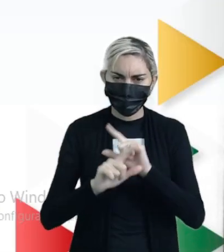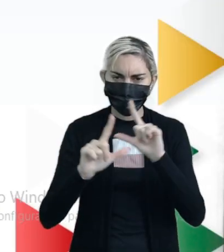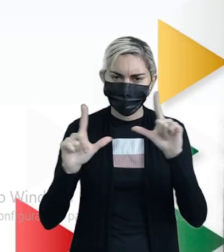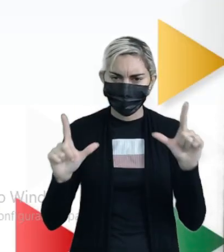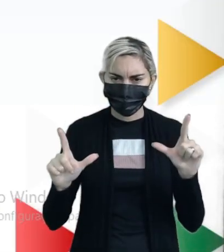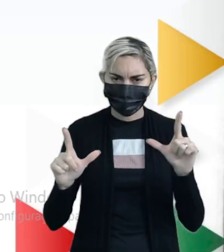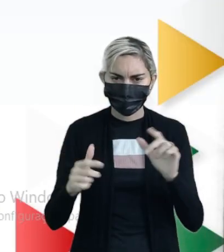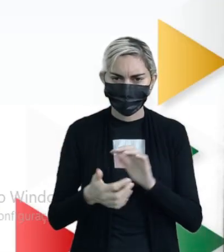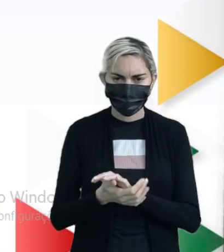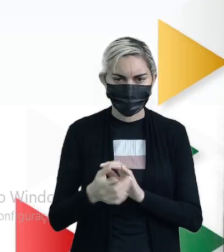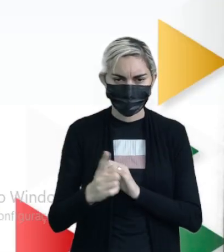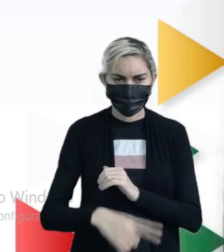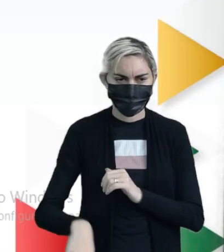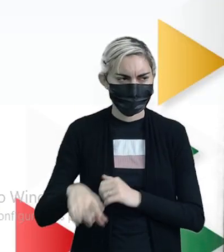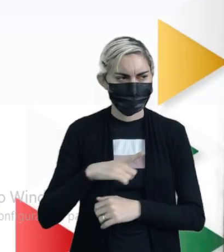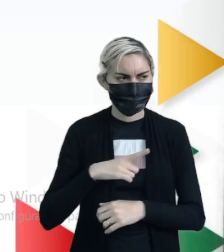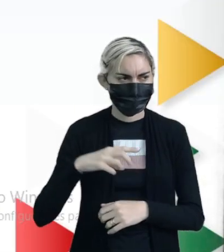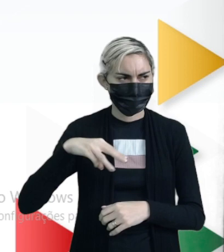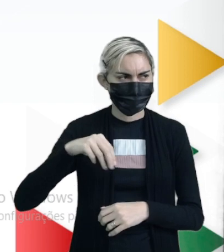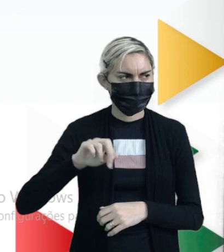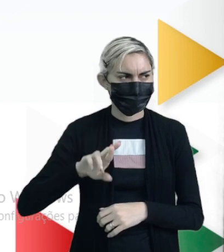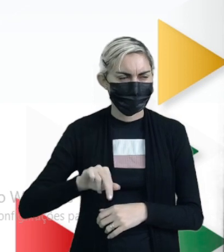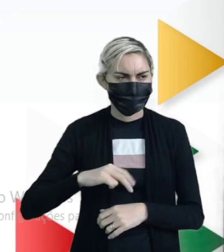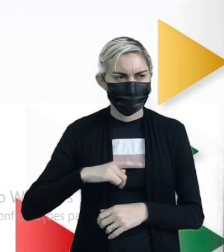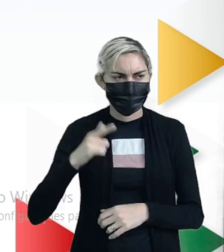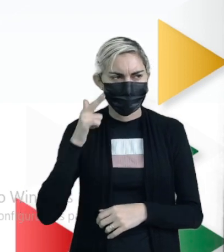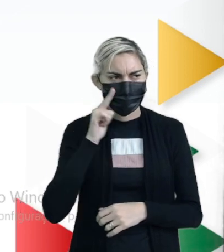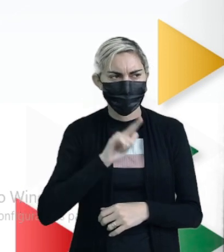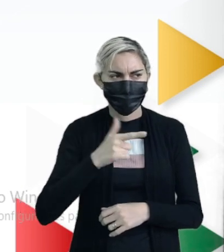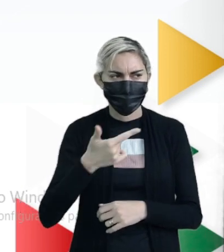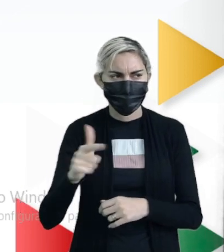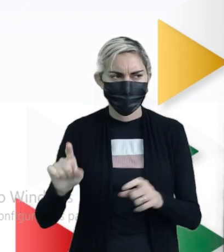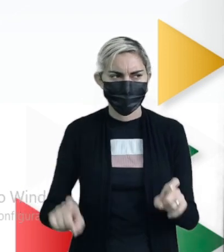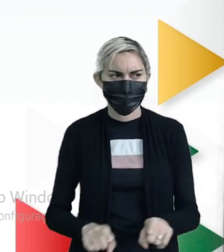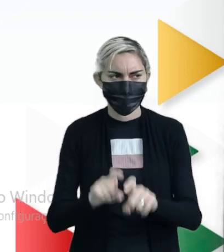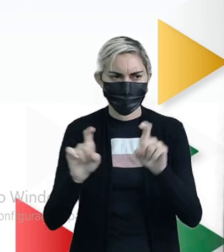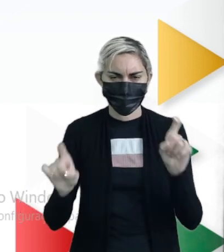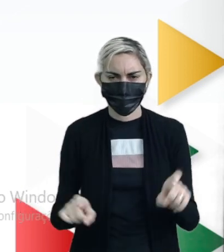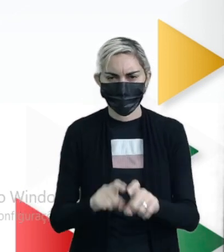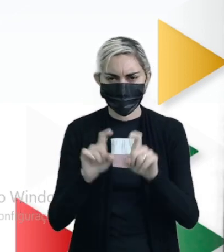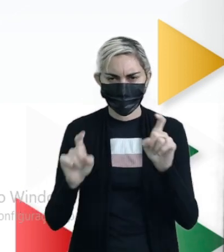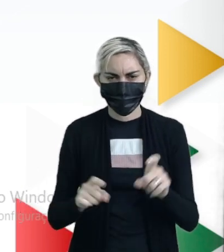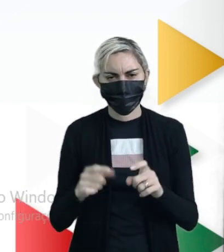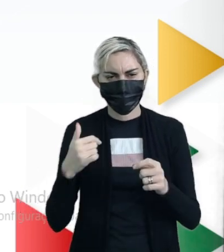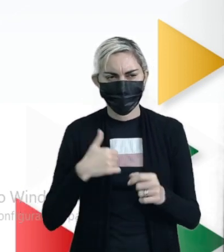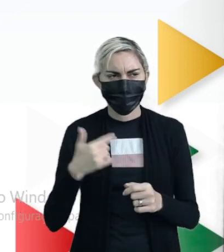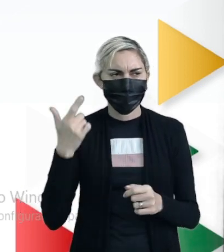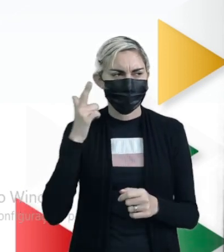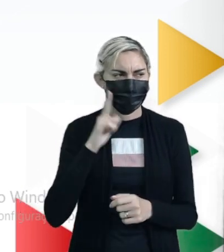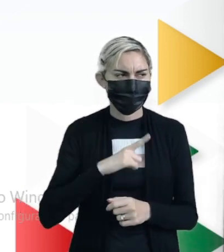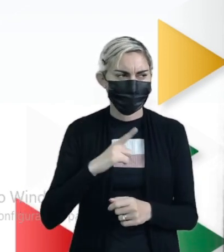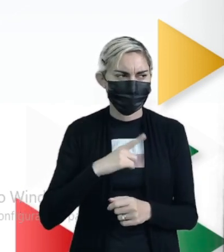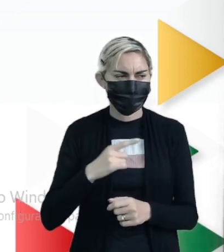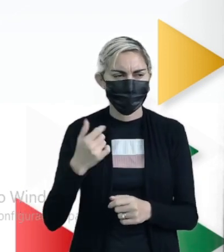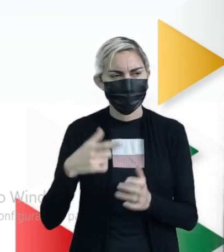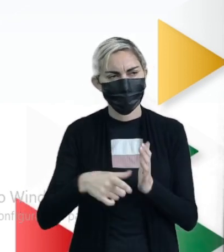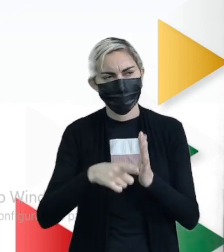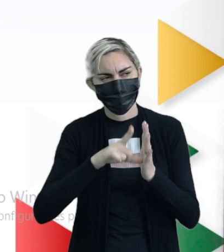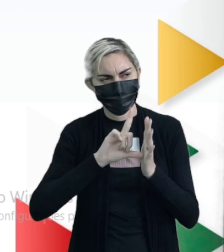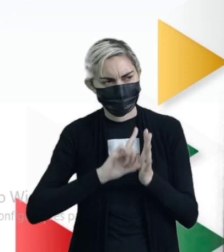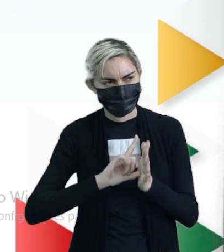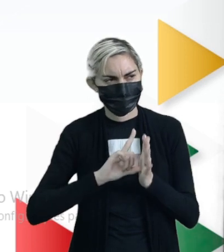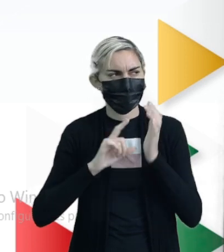certo? Nós temos Maria ganhou outro computador. A gente entende que o